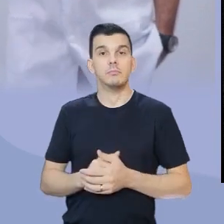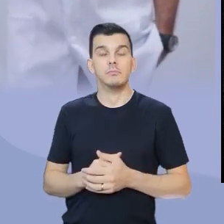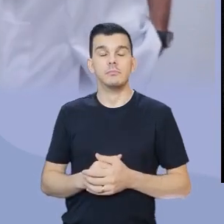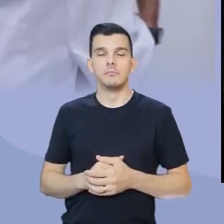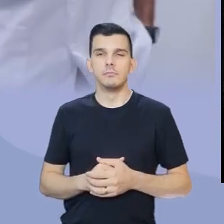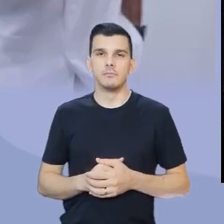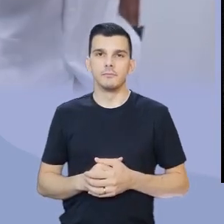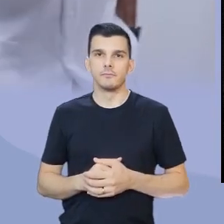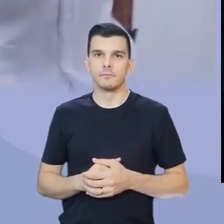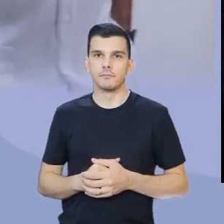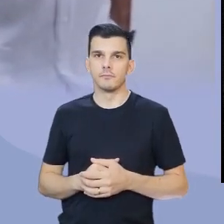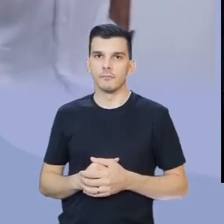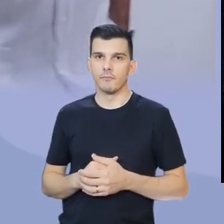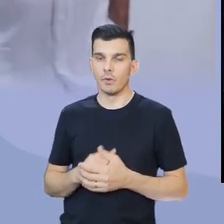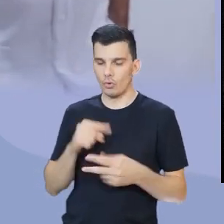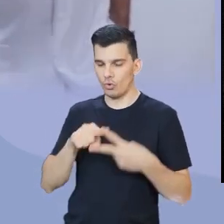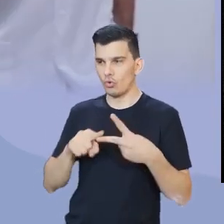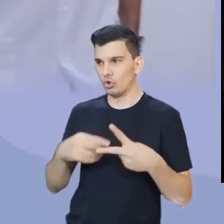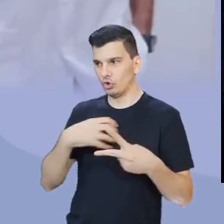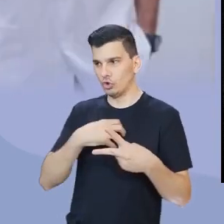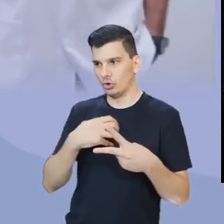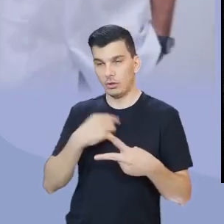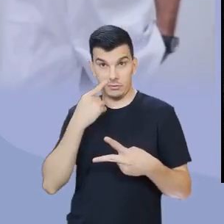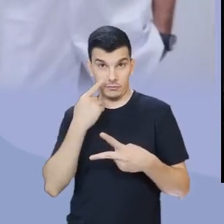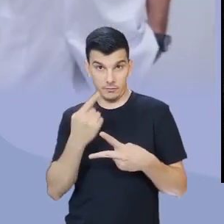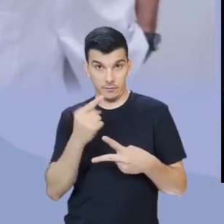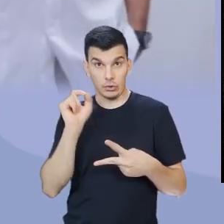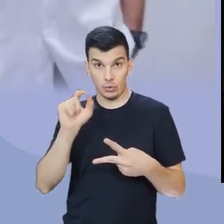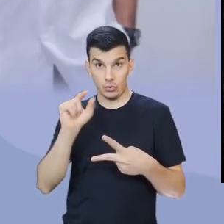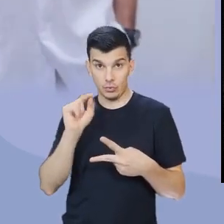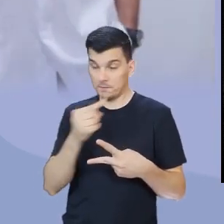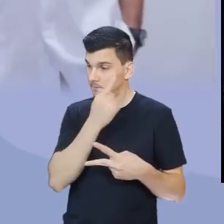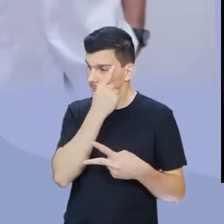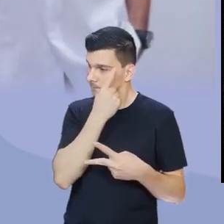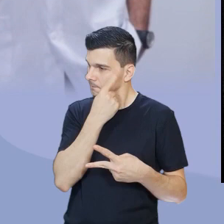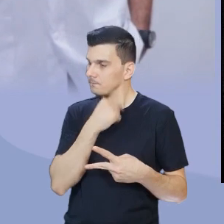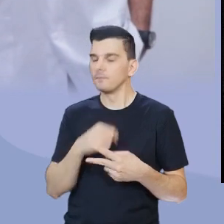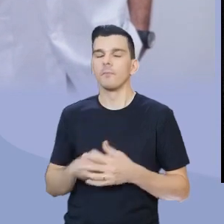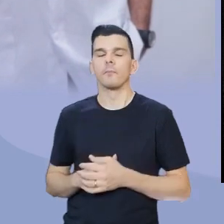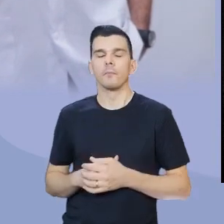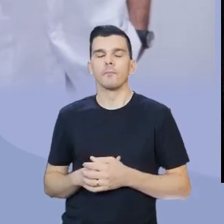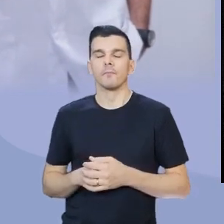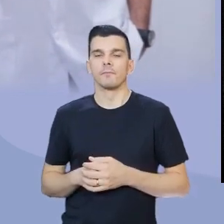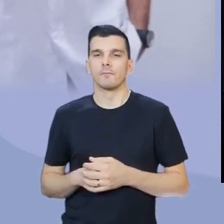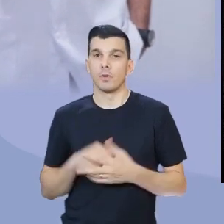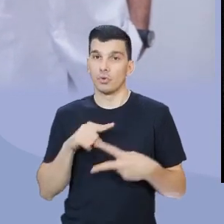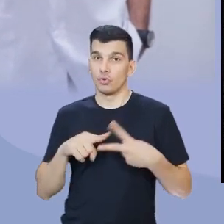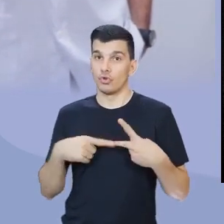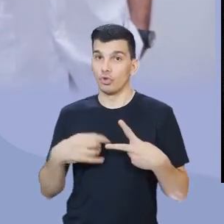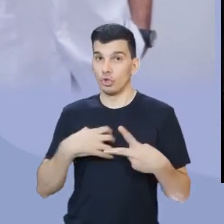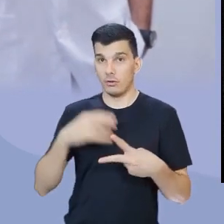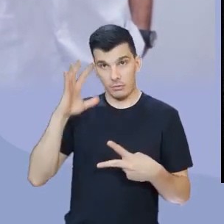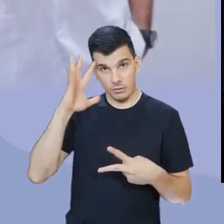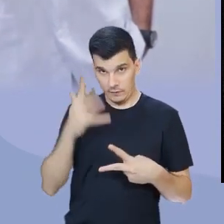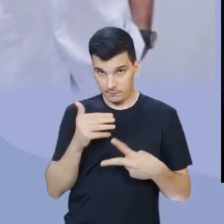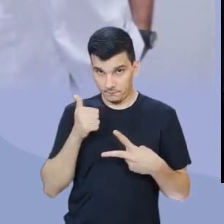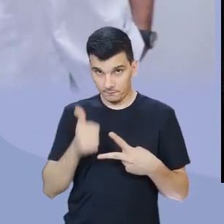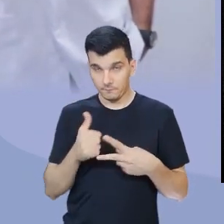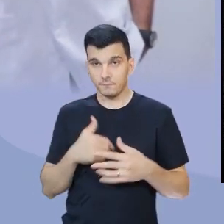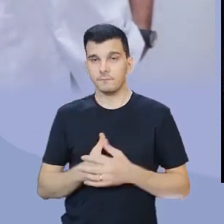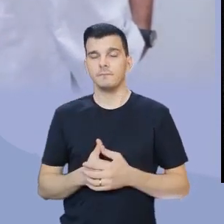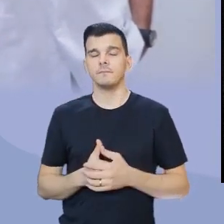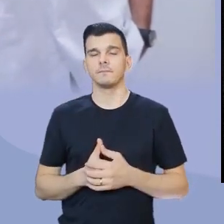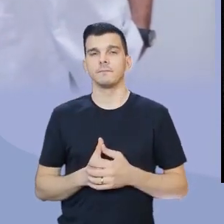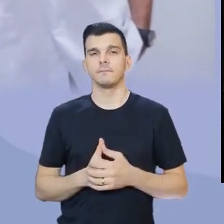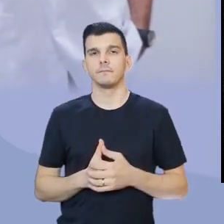meu hacker? Eu coloquei duas formas aí para você olhar. Olha aí os dois quadrinhos azuis que estão aí no nosso slide. Eu botei dois